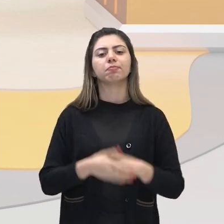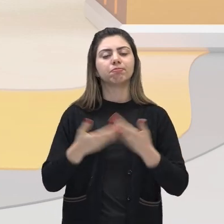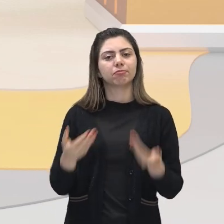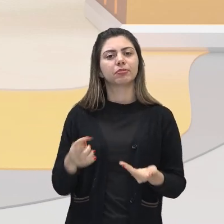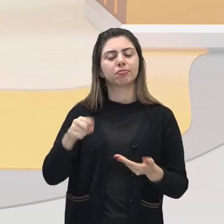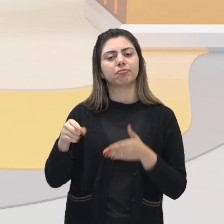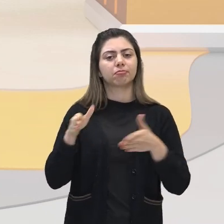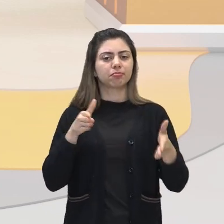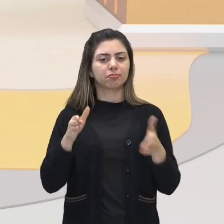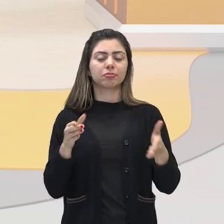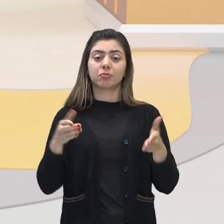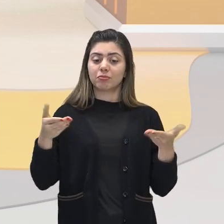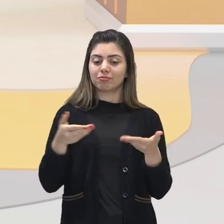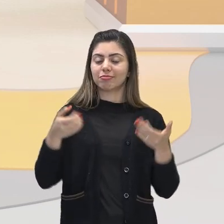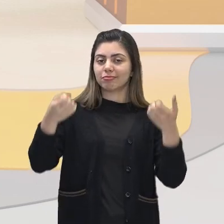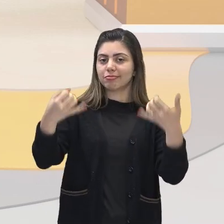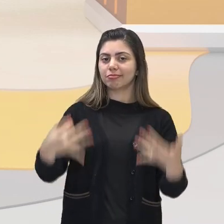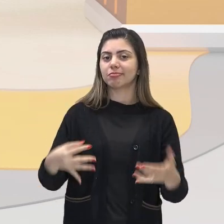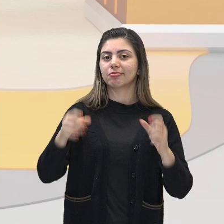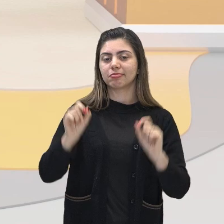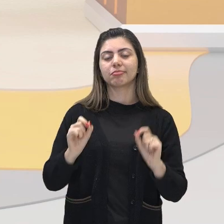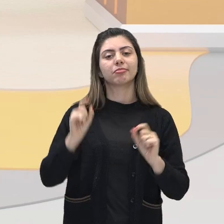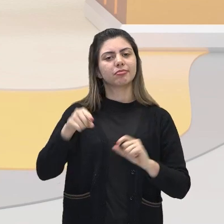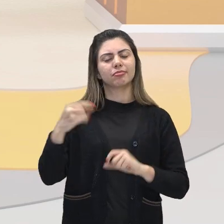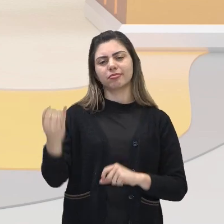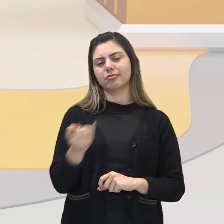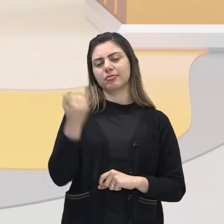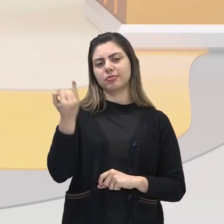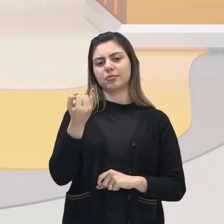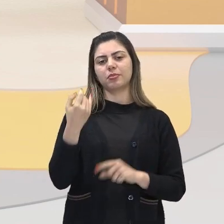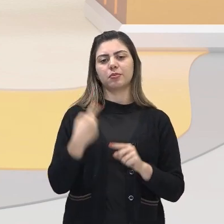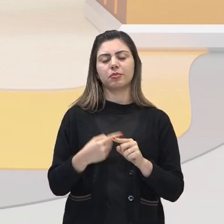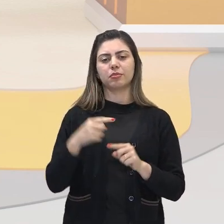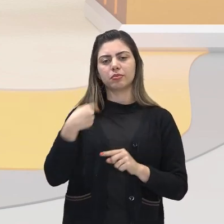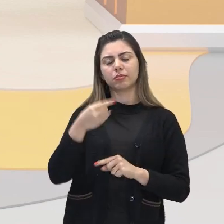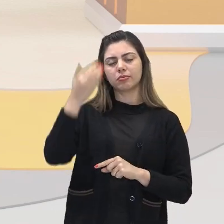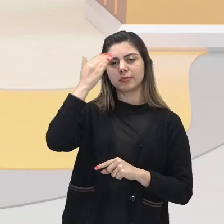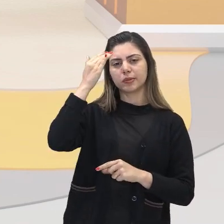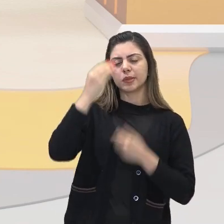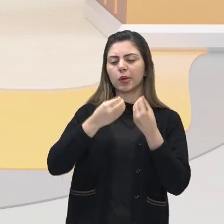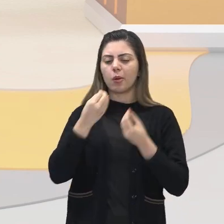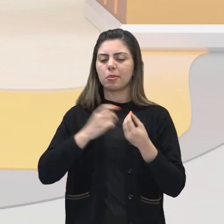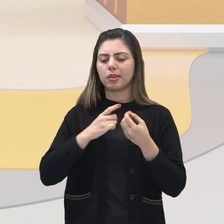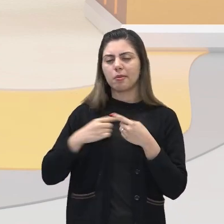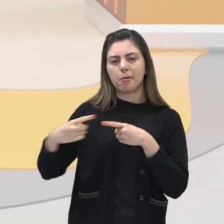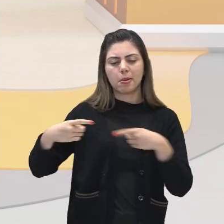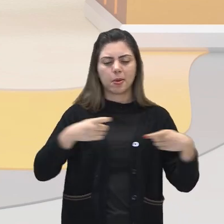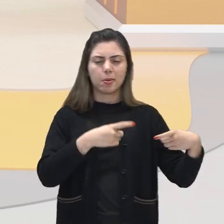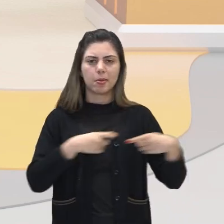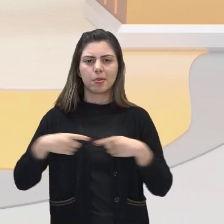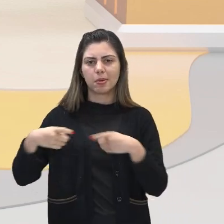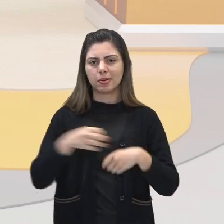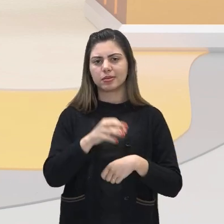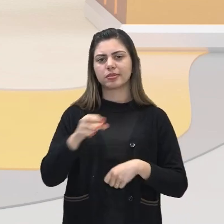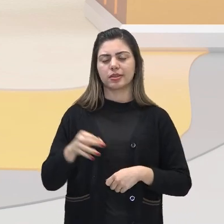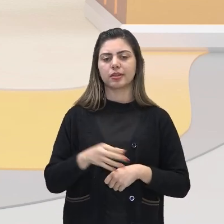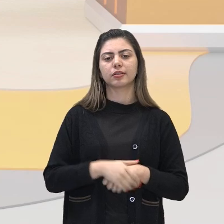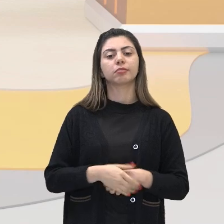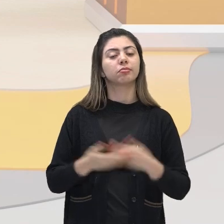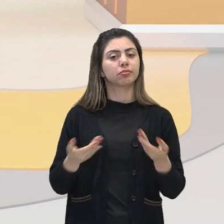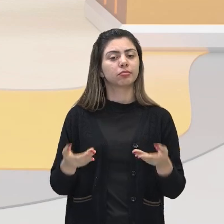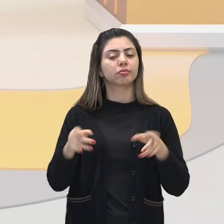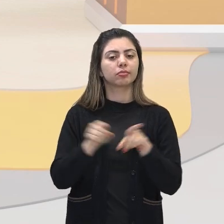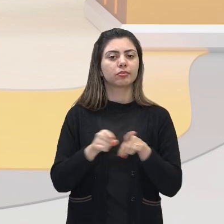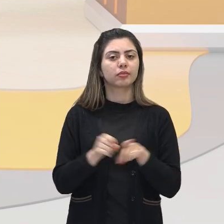vai falar na aula de hoje é tão importante, porque a gente vai ver alguns processos de luta e, claro, de